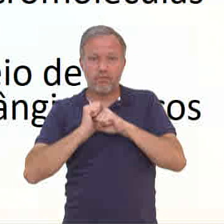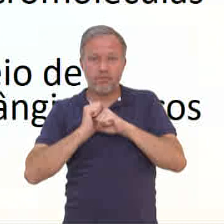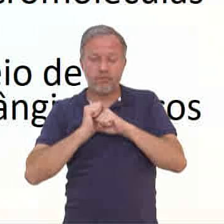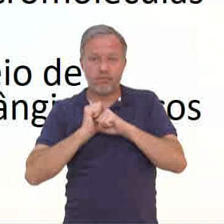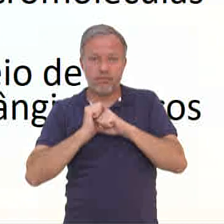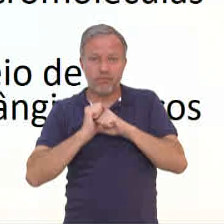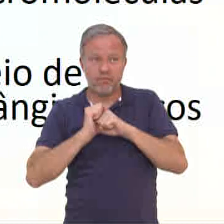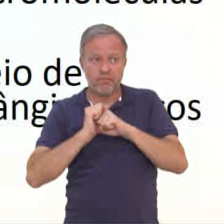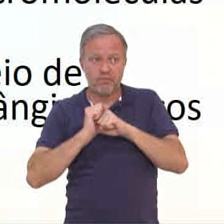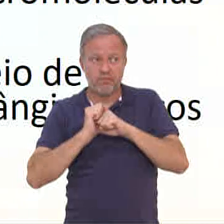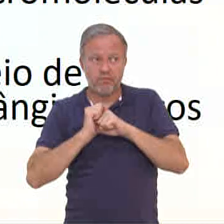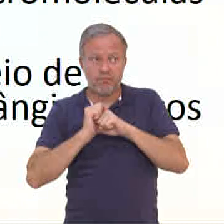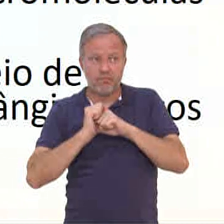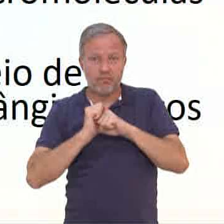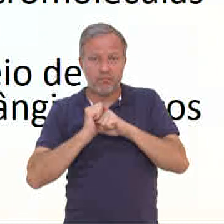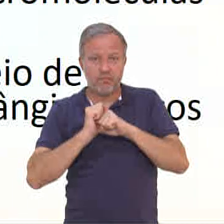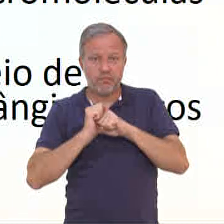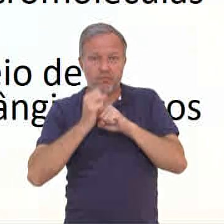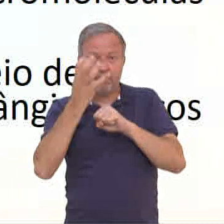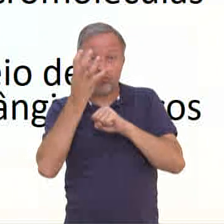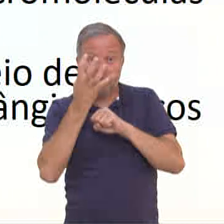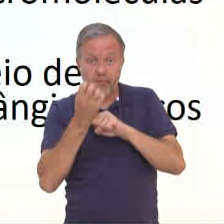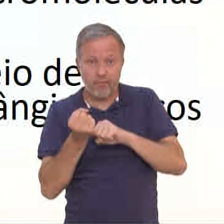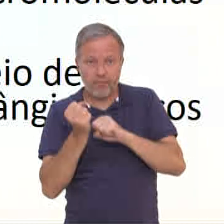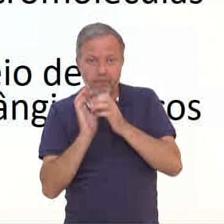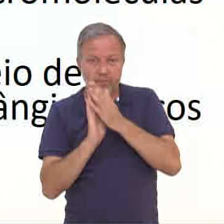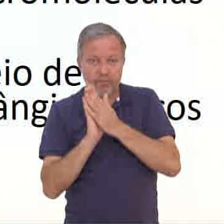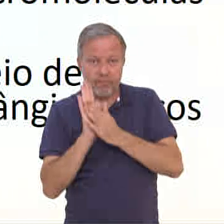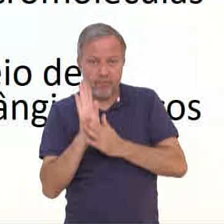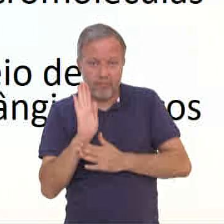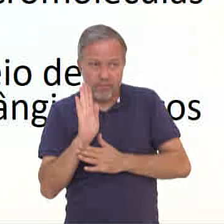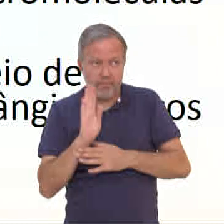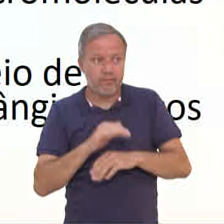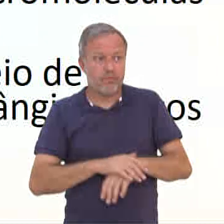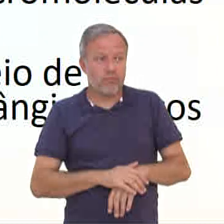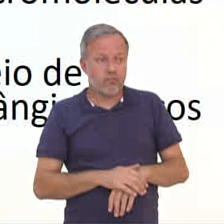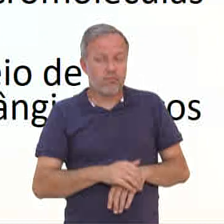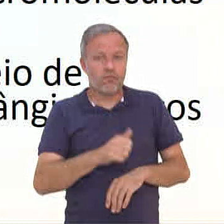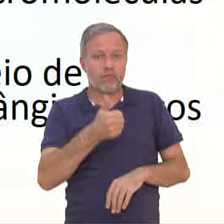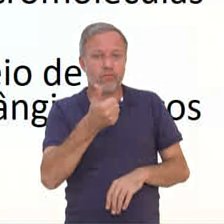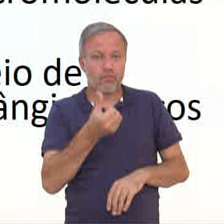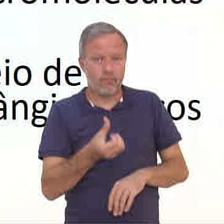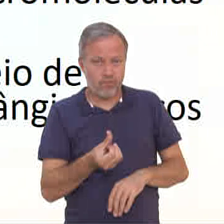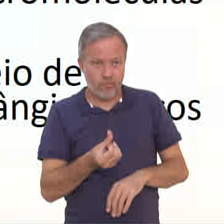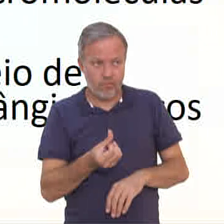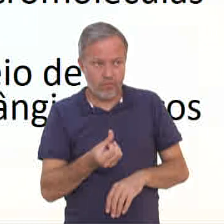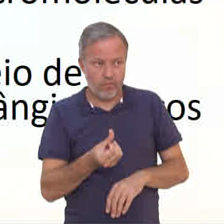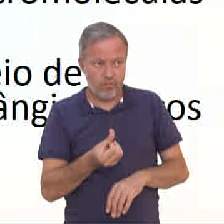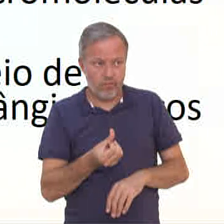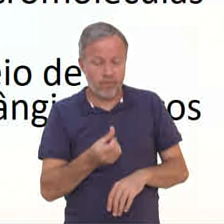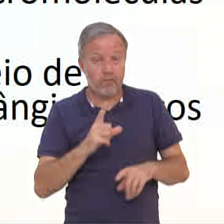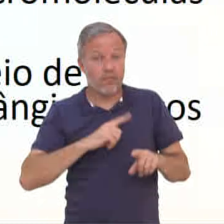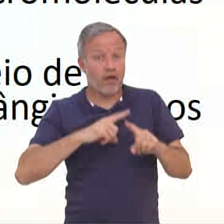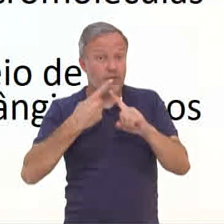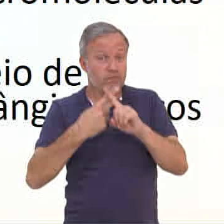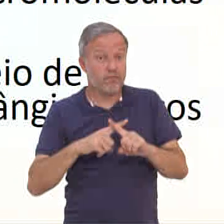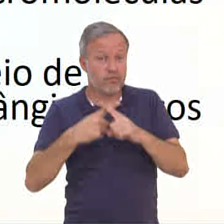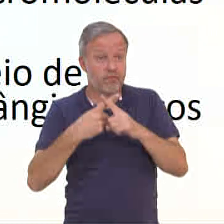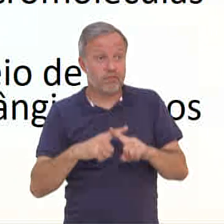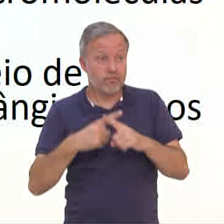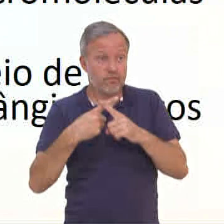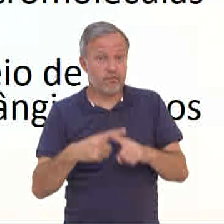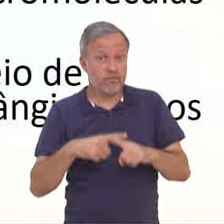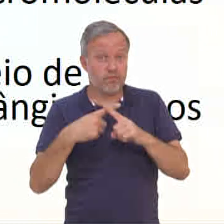macromoléculas menores, permitindo sua absorção pelo organismo. E 16. reproduzem-se apenas assexuadamente por